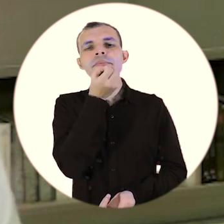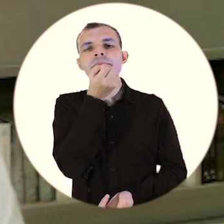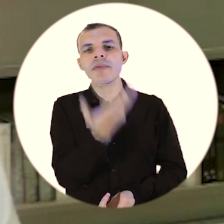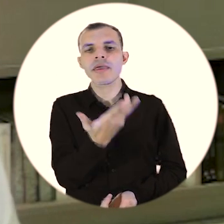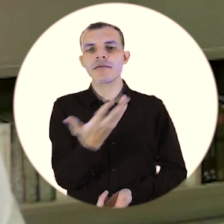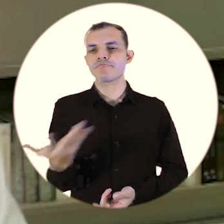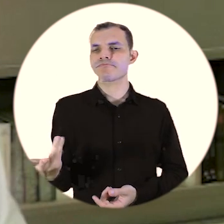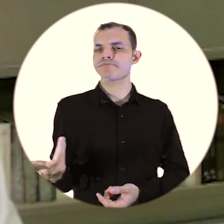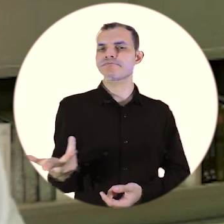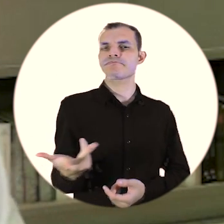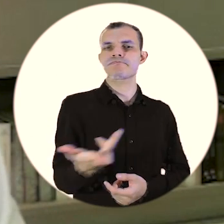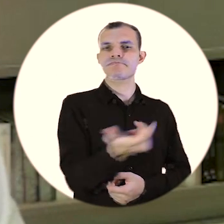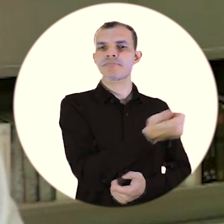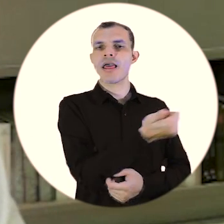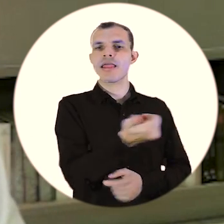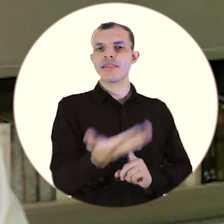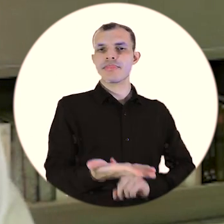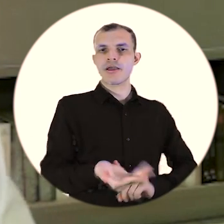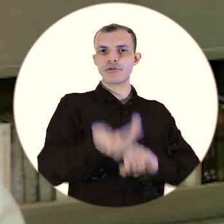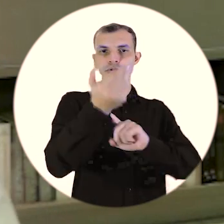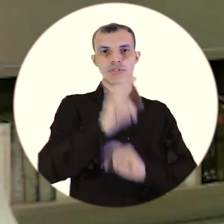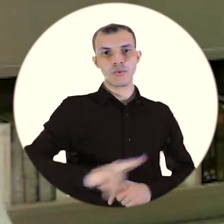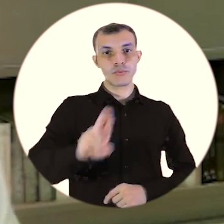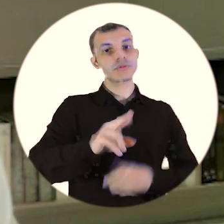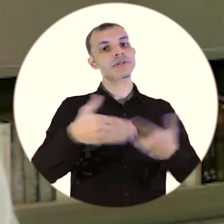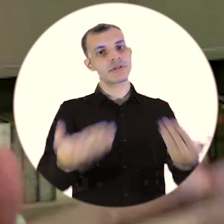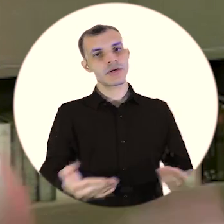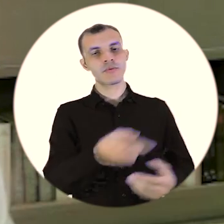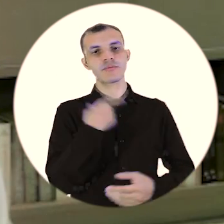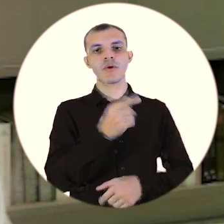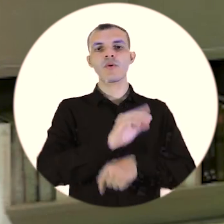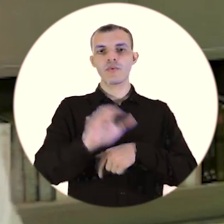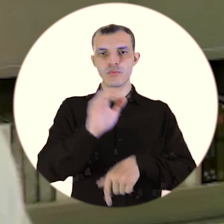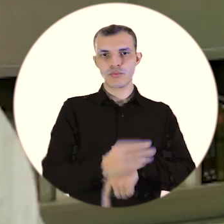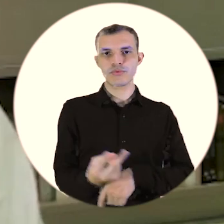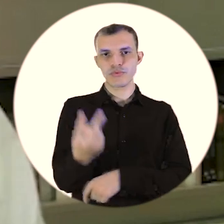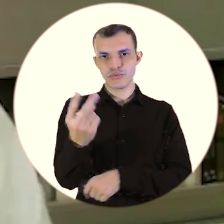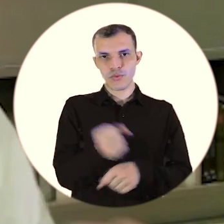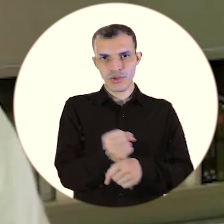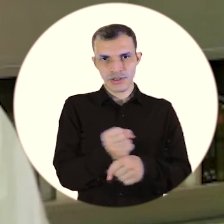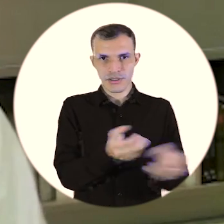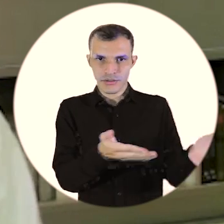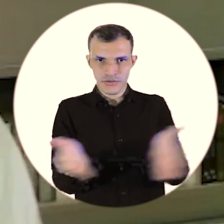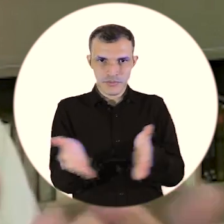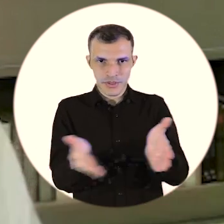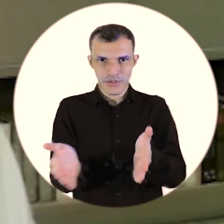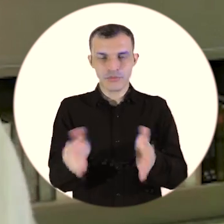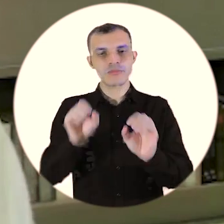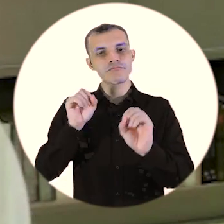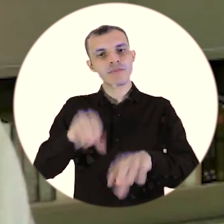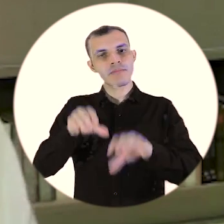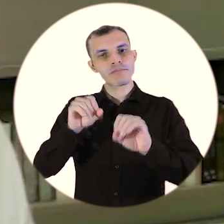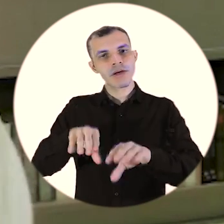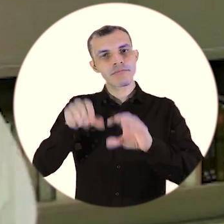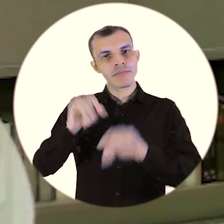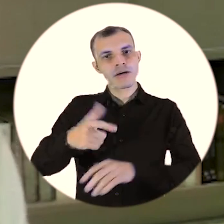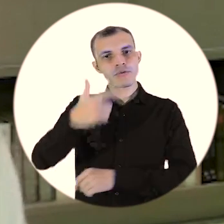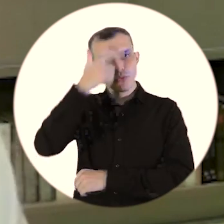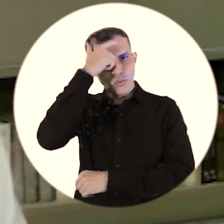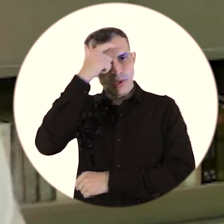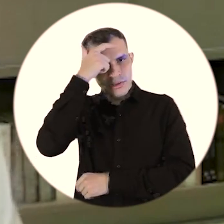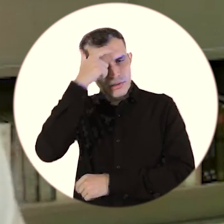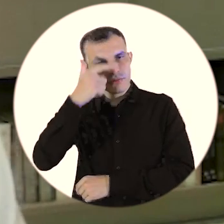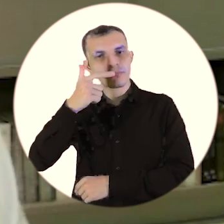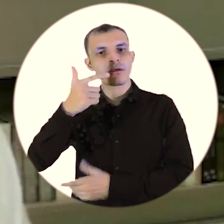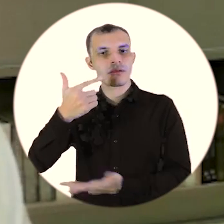bem essas tecnologias. Então, nós vamos oferecer cursos de 2 anos para poder prover esse conhecimento que é